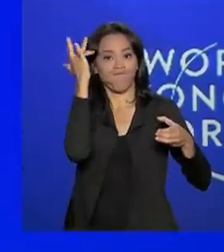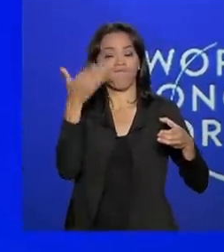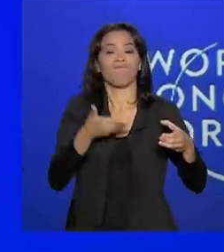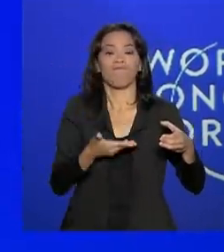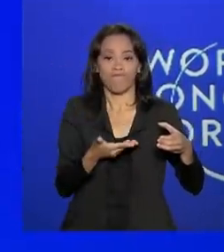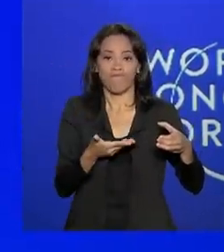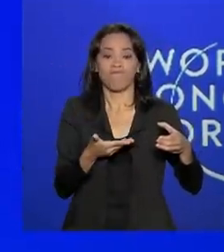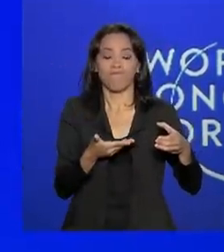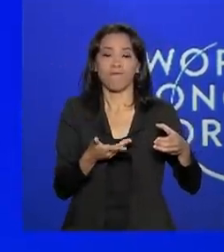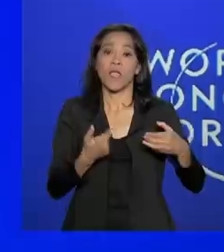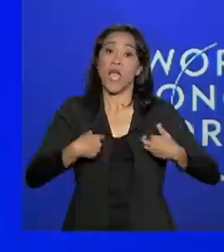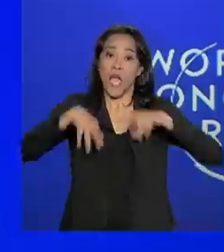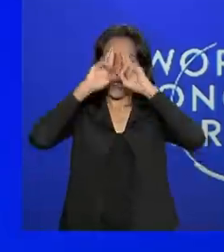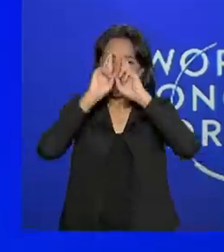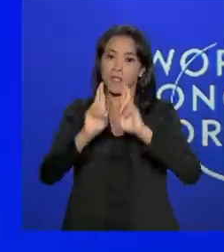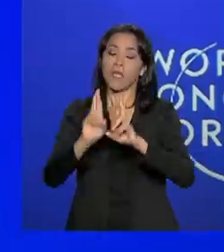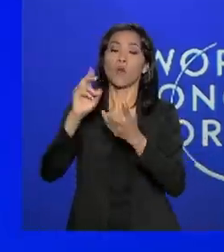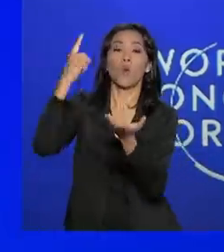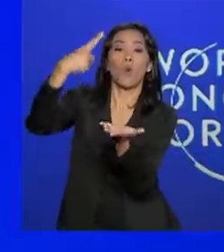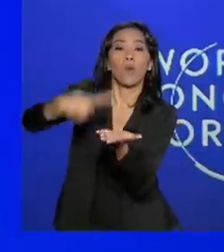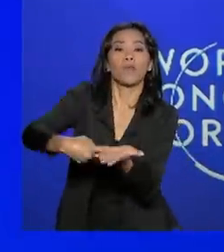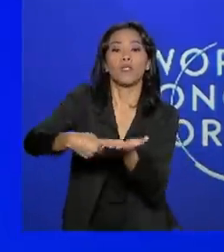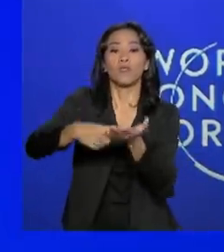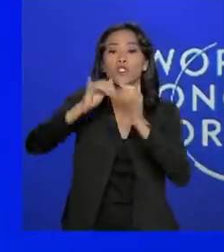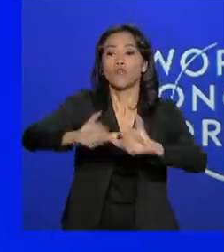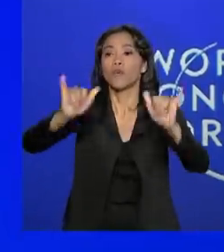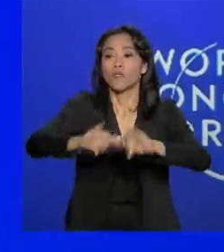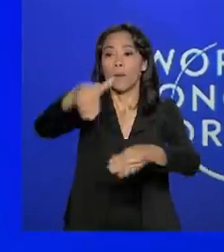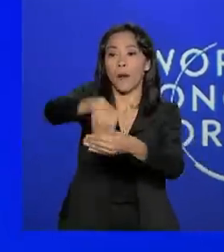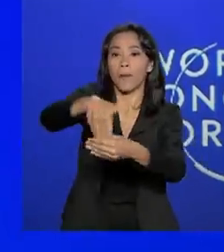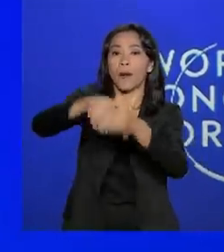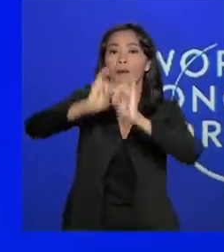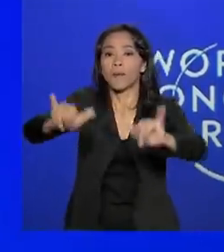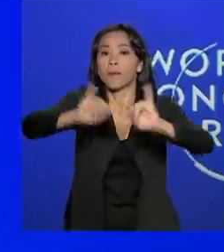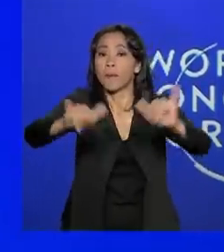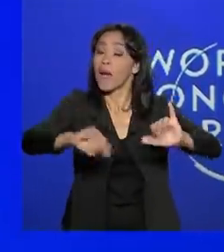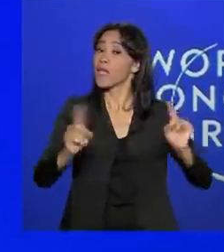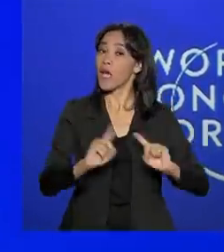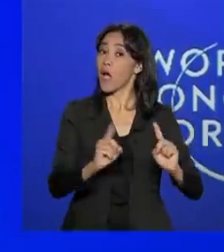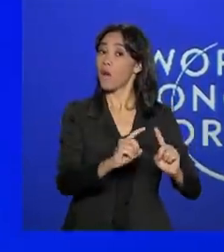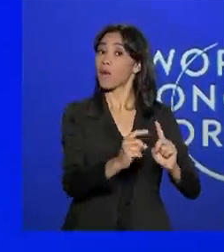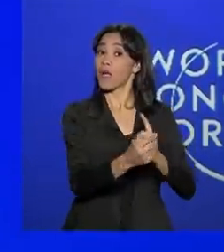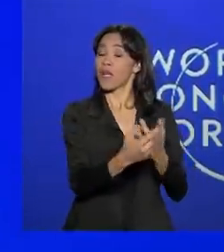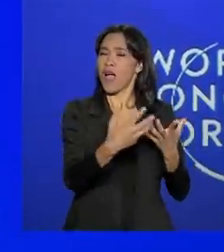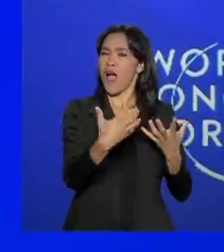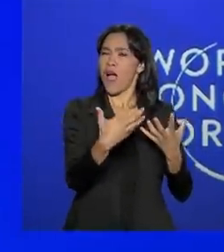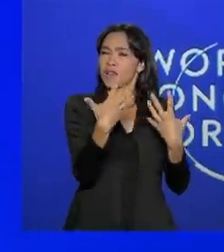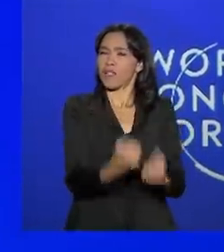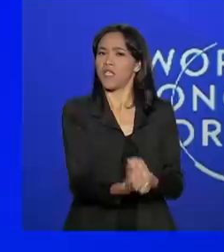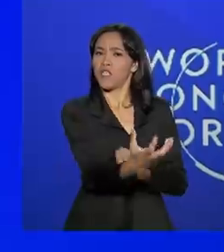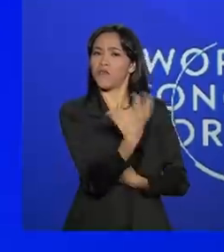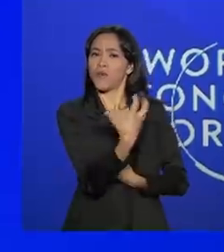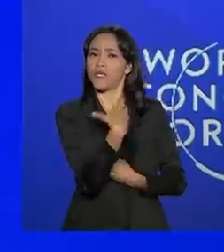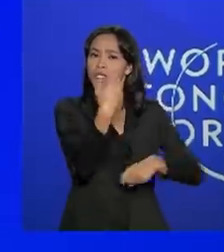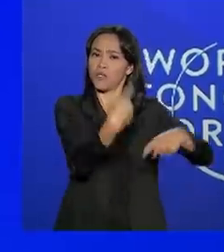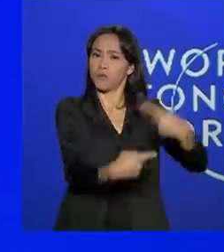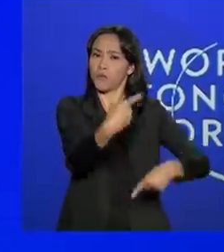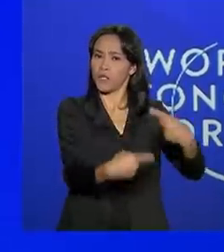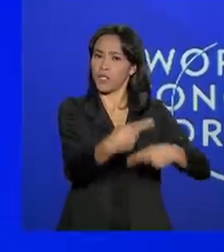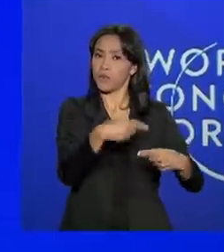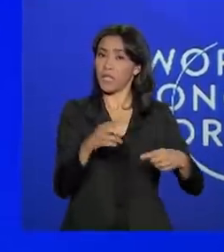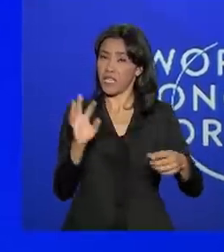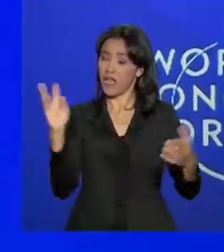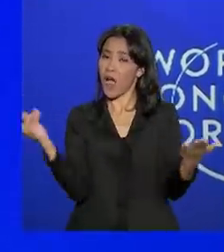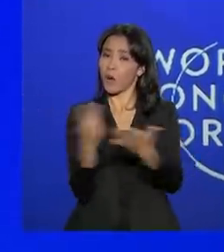honrando o compromisso de campanha, não aceitando ingerências político-partidárias que, no passado, apenas